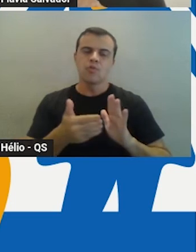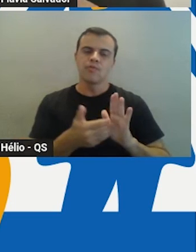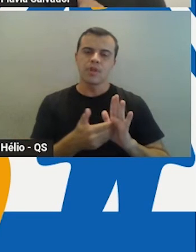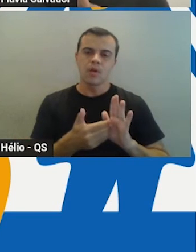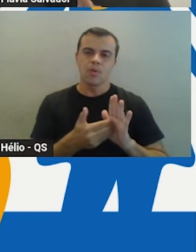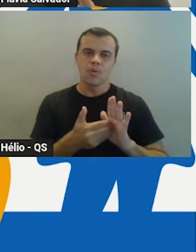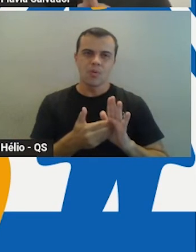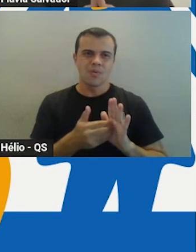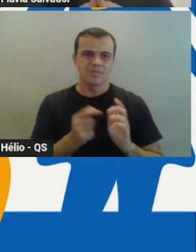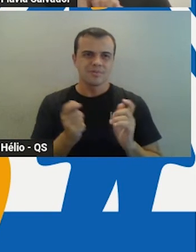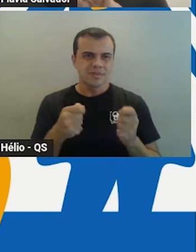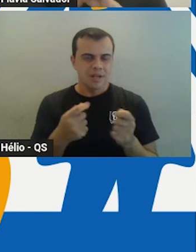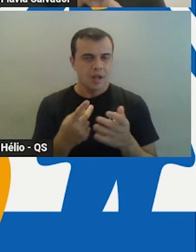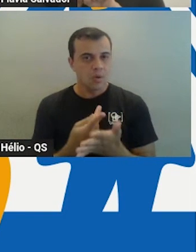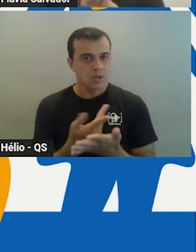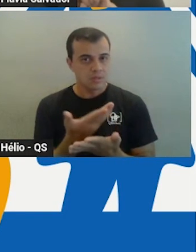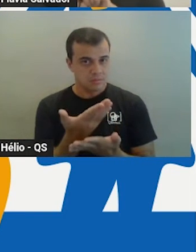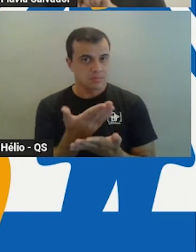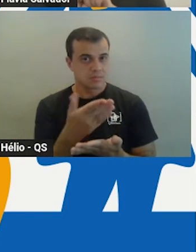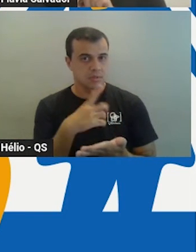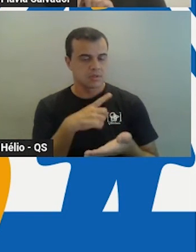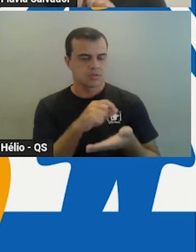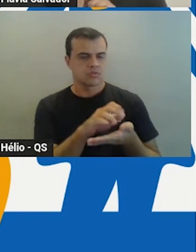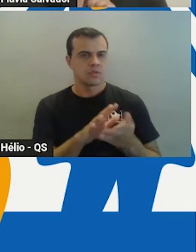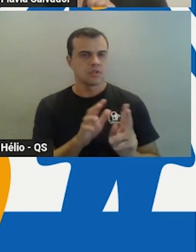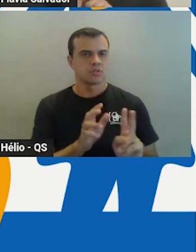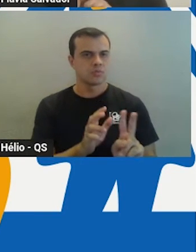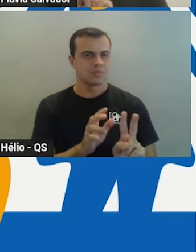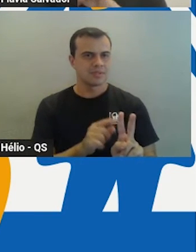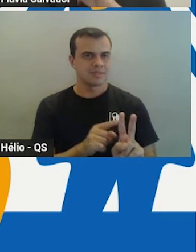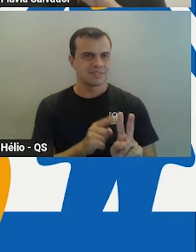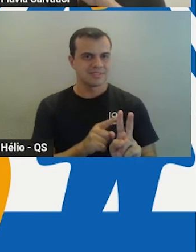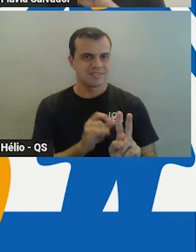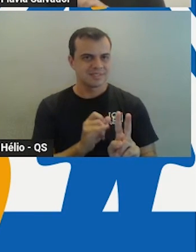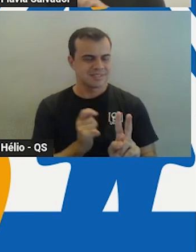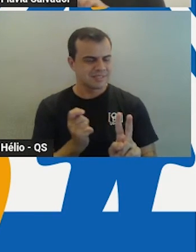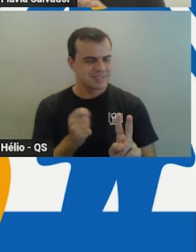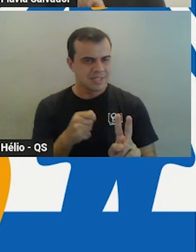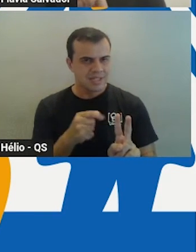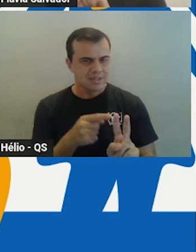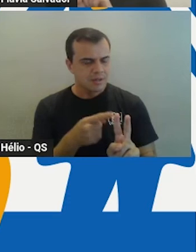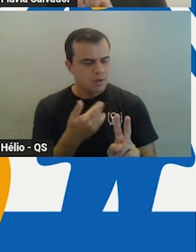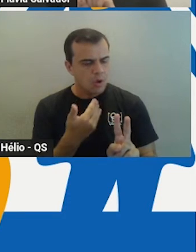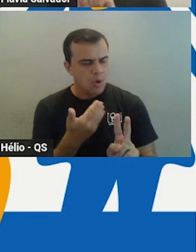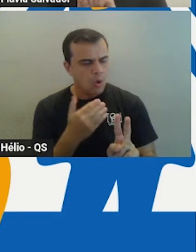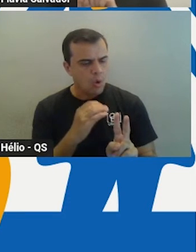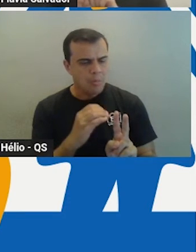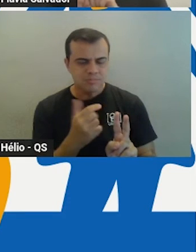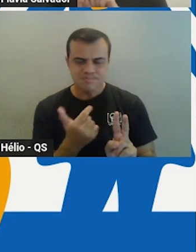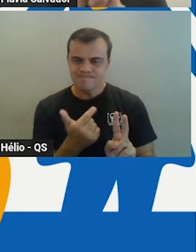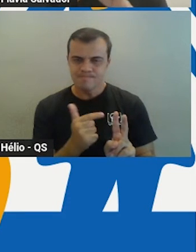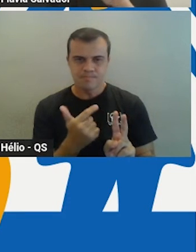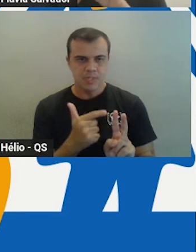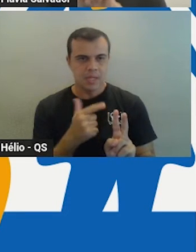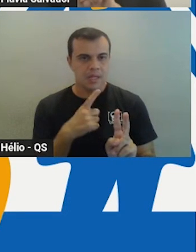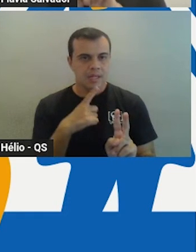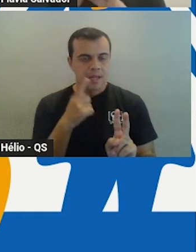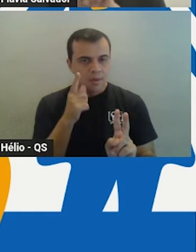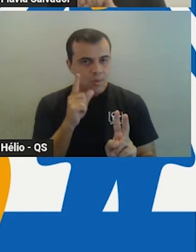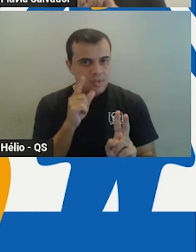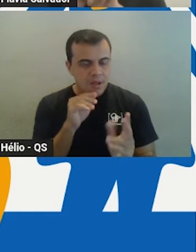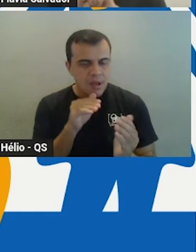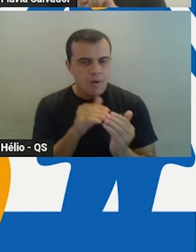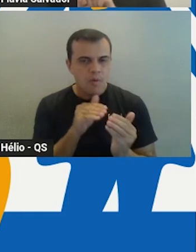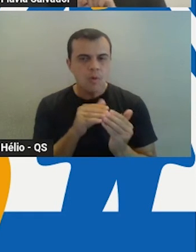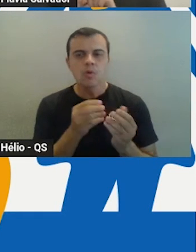contas, vai ser isso que vai acontecer entre essa dupla de coelhinhos. Se eles não se escutarem, se eles não chegarem a um acordo